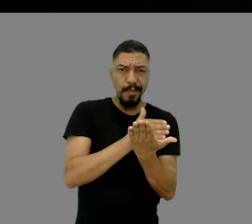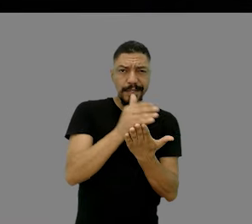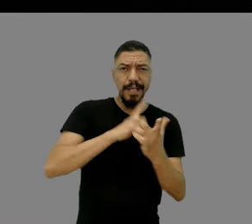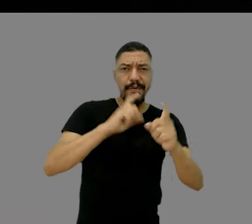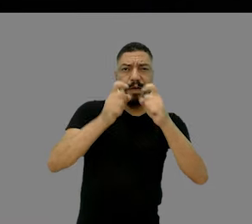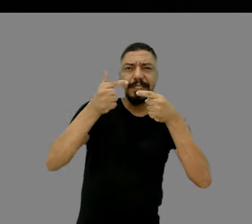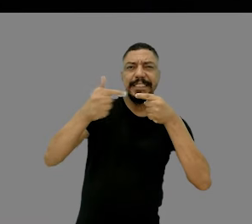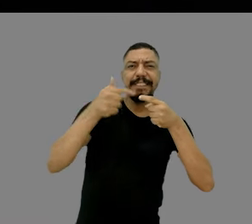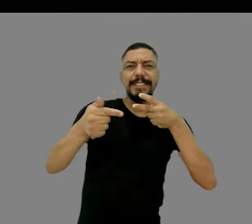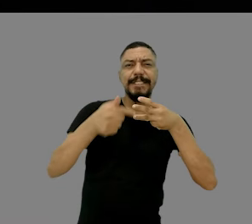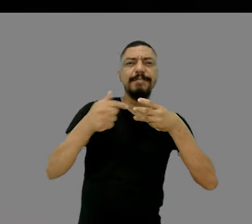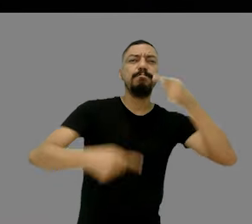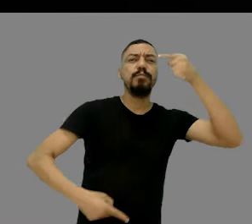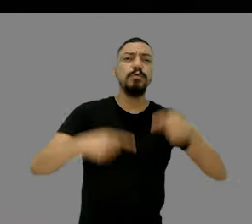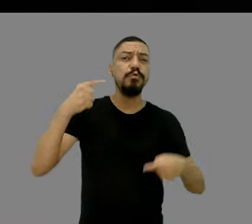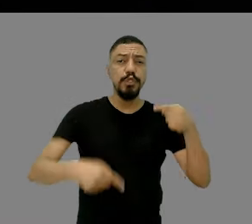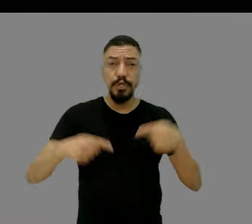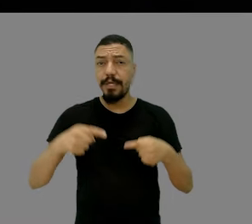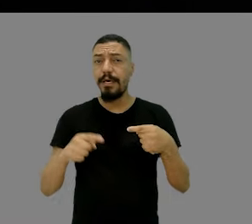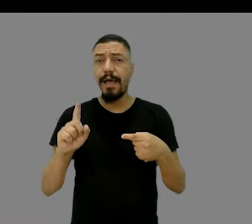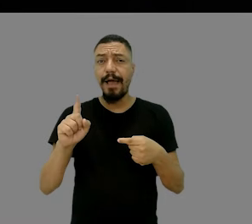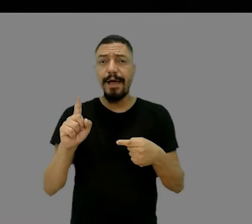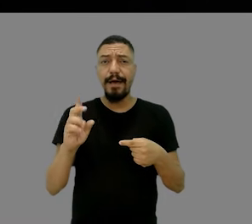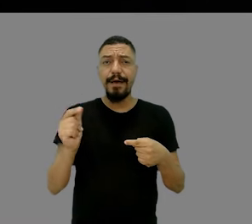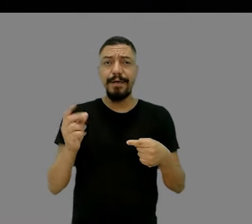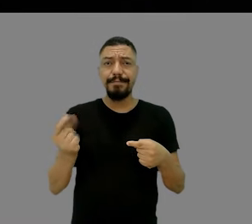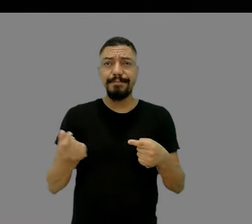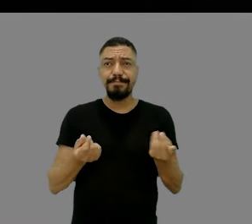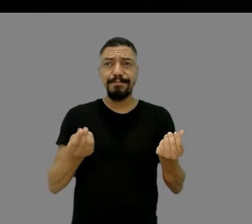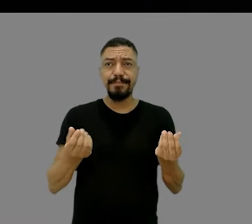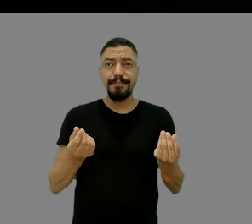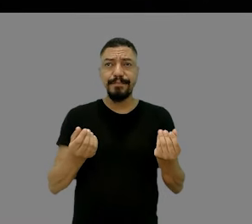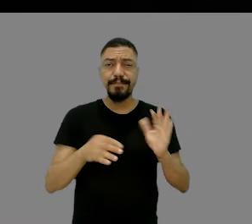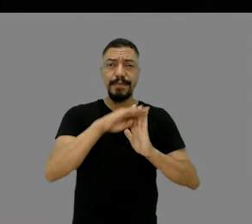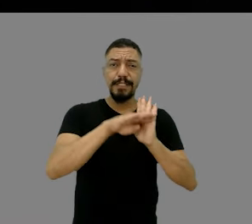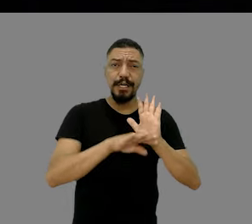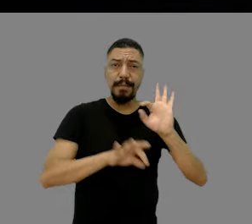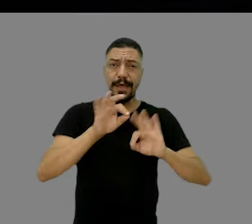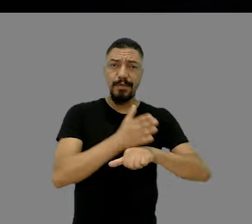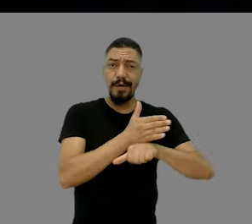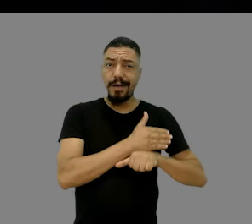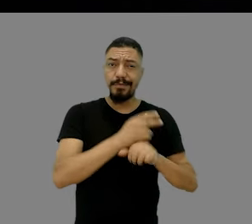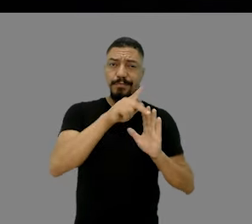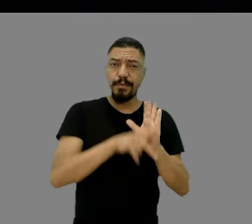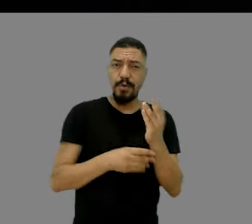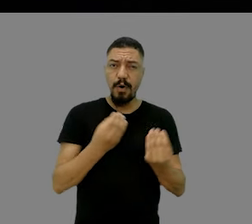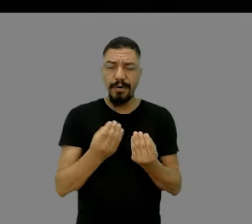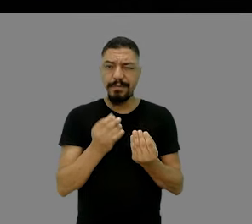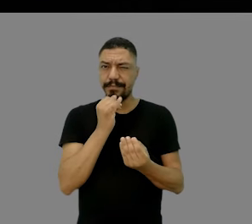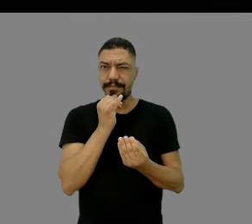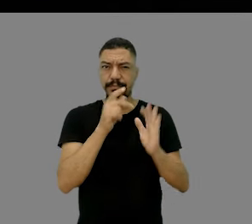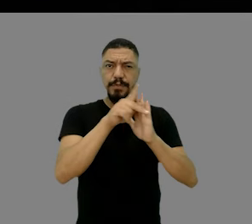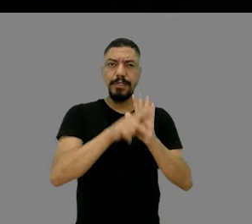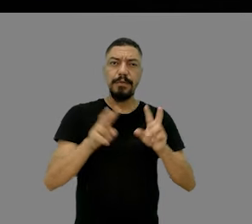o planejamento do projeto, eu vou pegar um projeto audiovisual, o elenco, enfim,